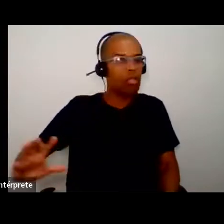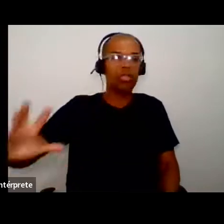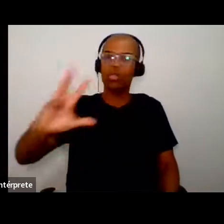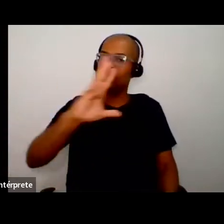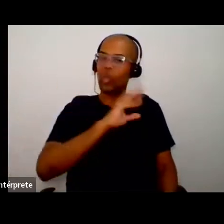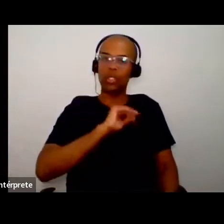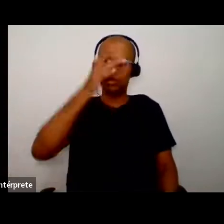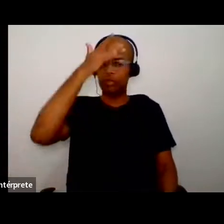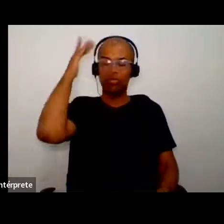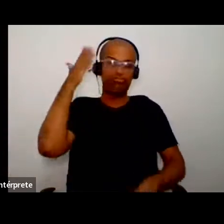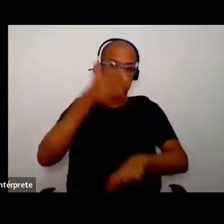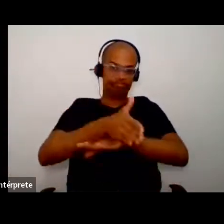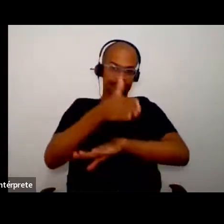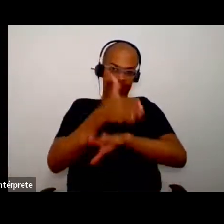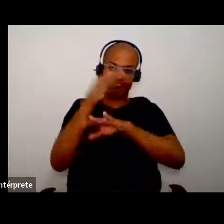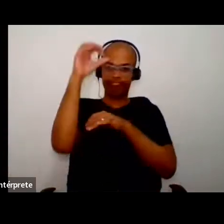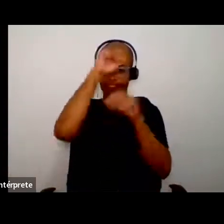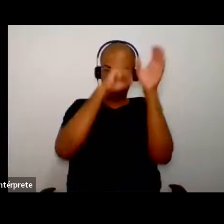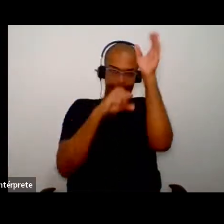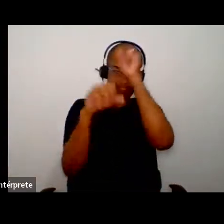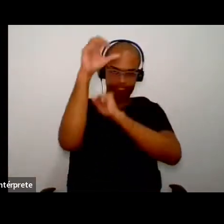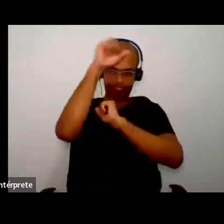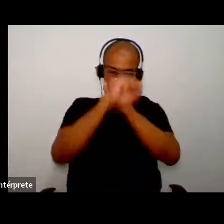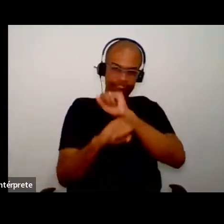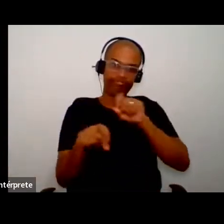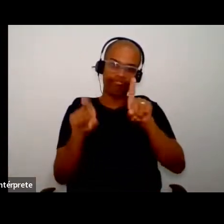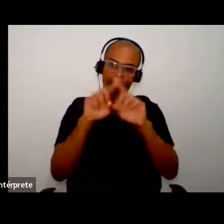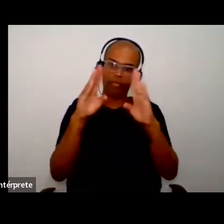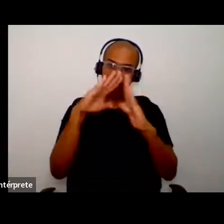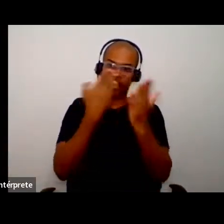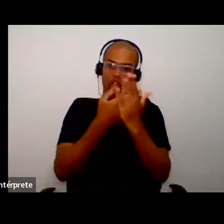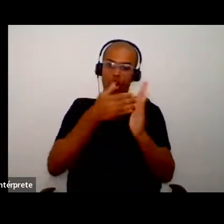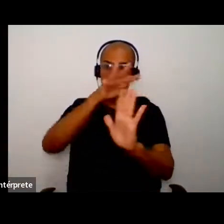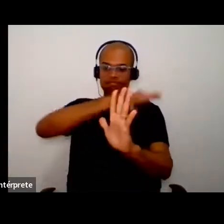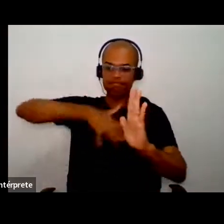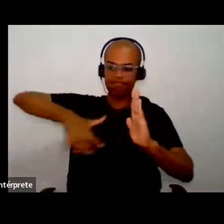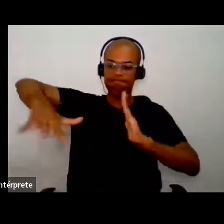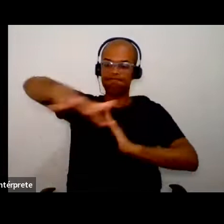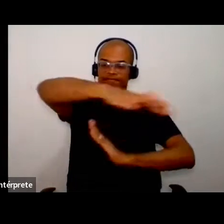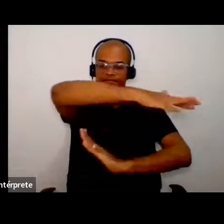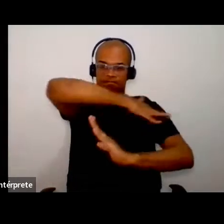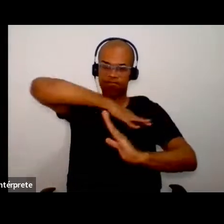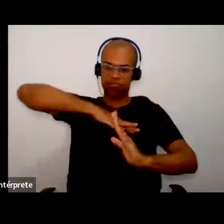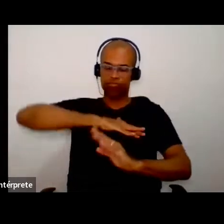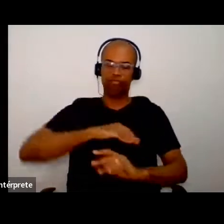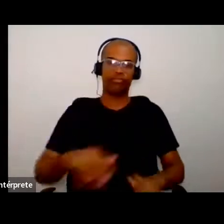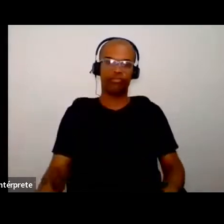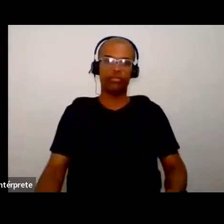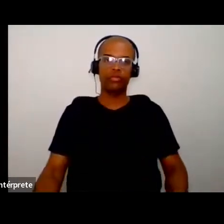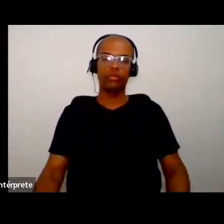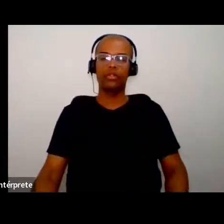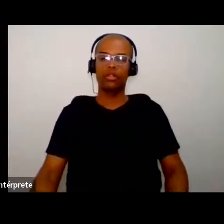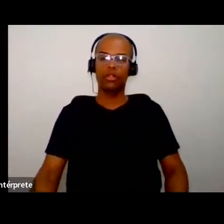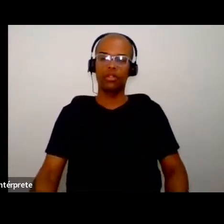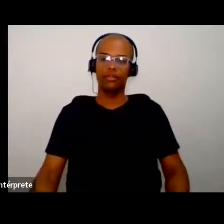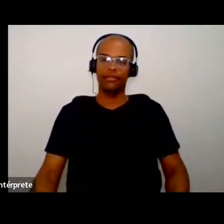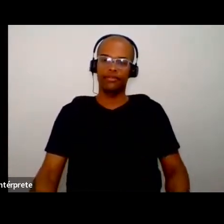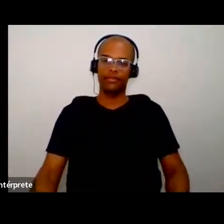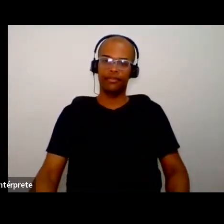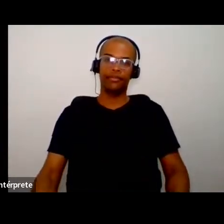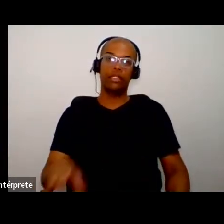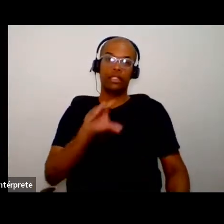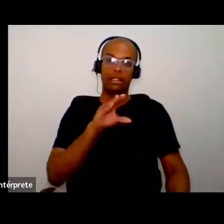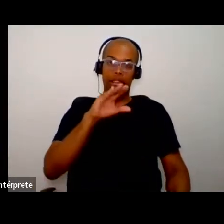comunidades escolares, das comunidades ao seu redor e da sociedade maior. O